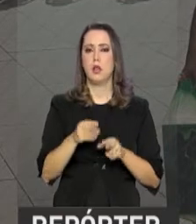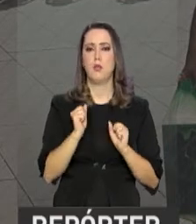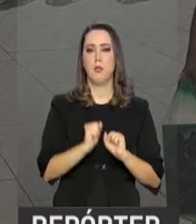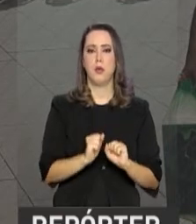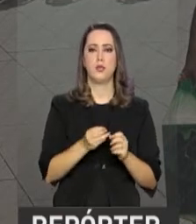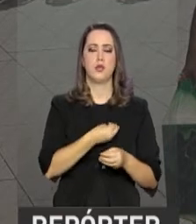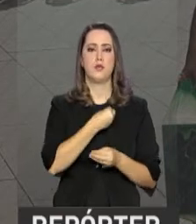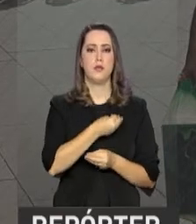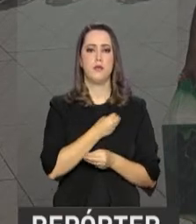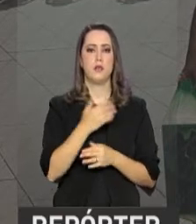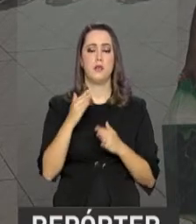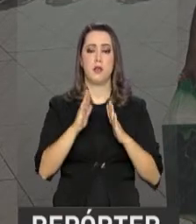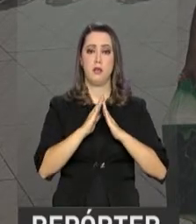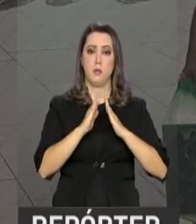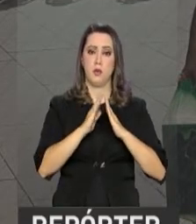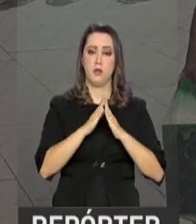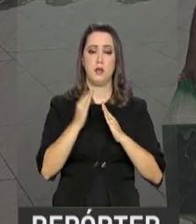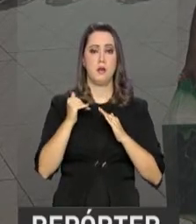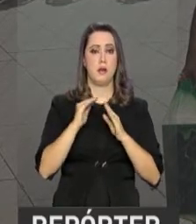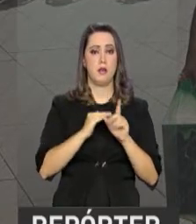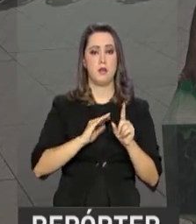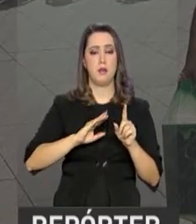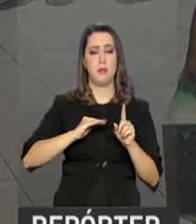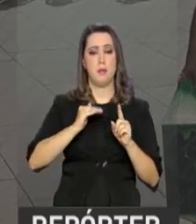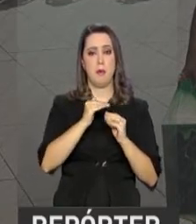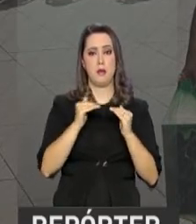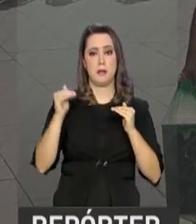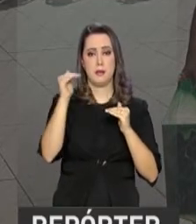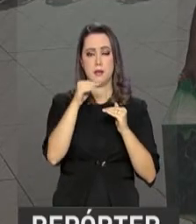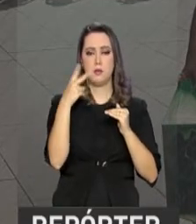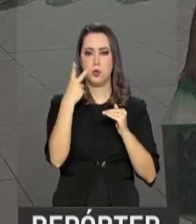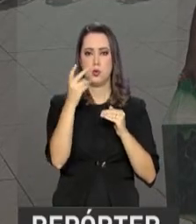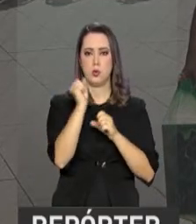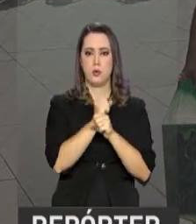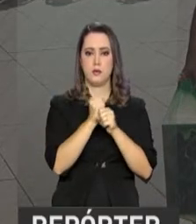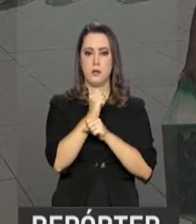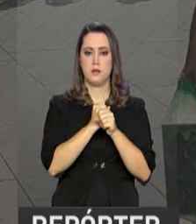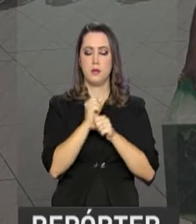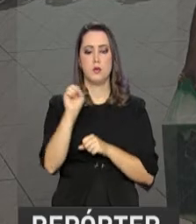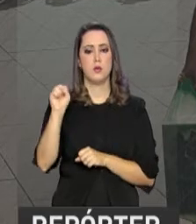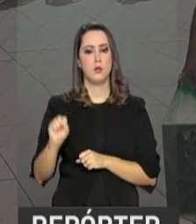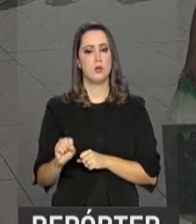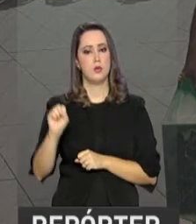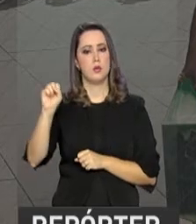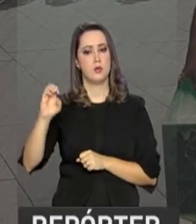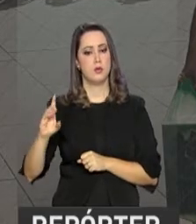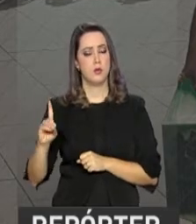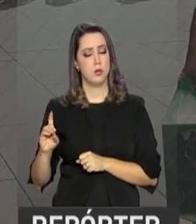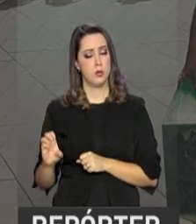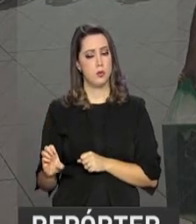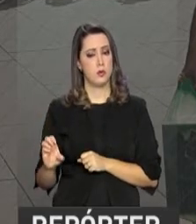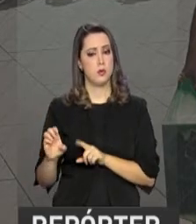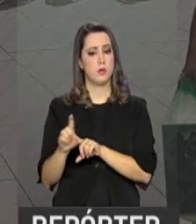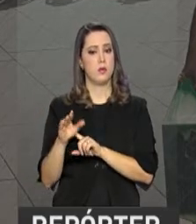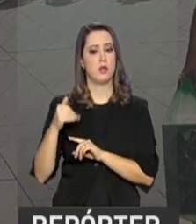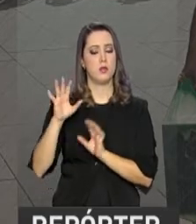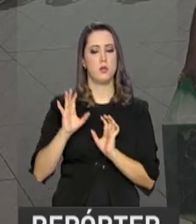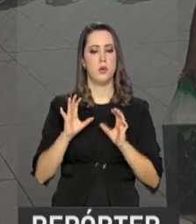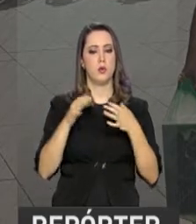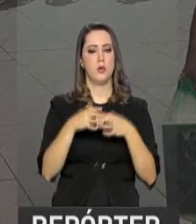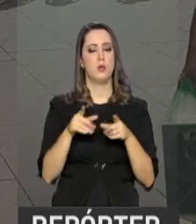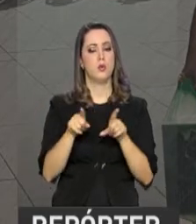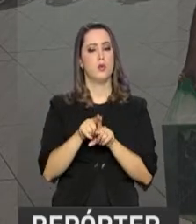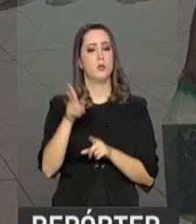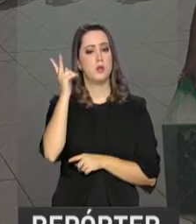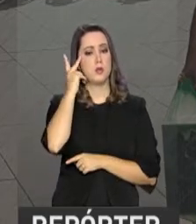e com permanência maior de dois anos as regiões sul e sudeste são onde estão a maior parte dos estrangeiros são